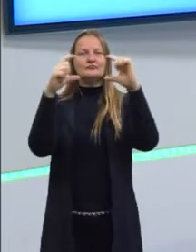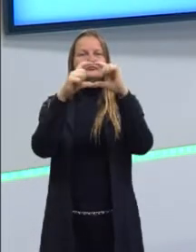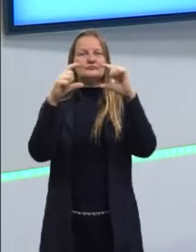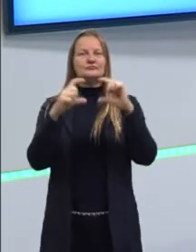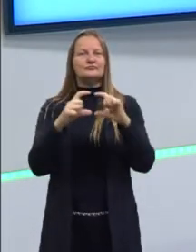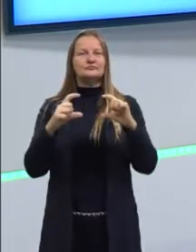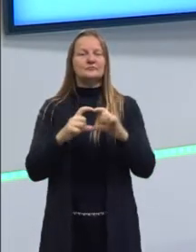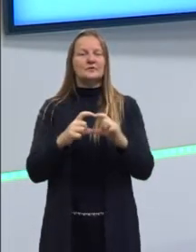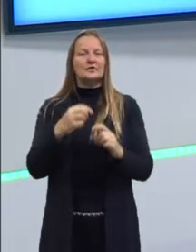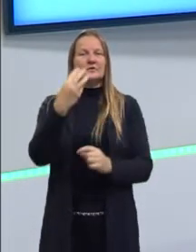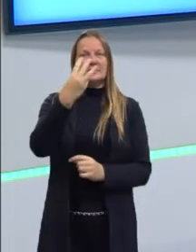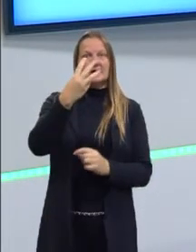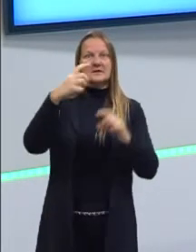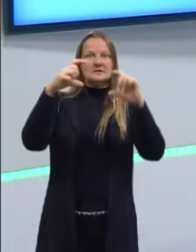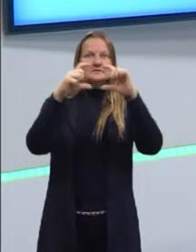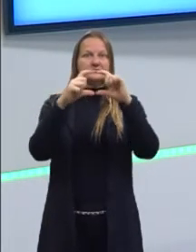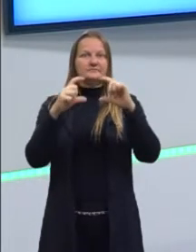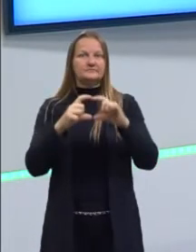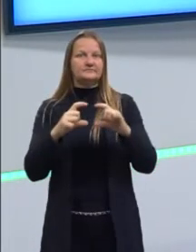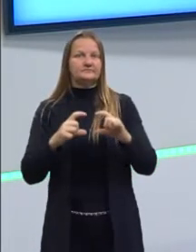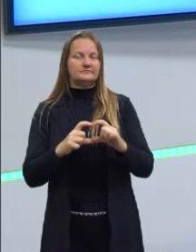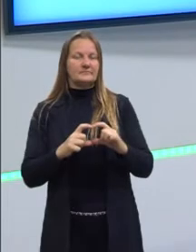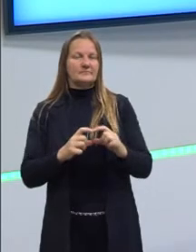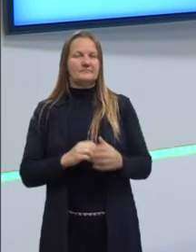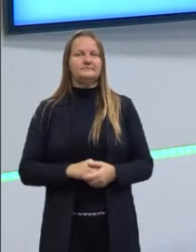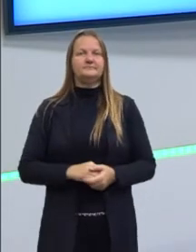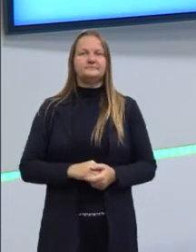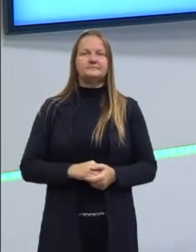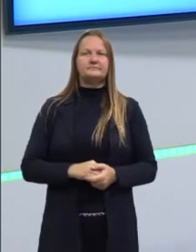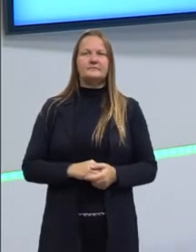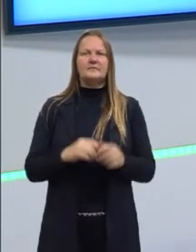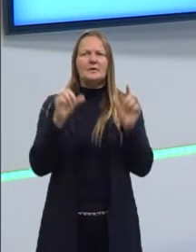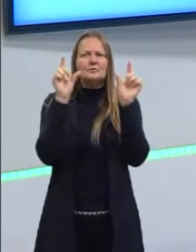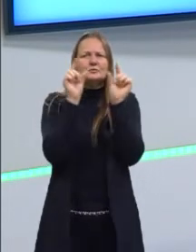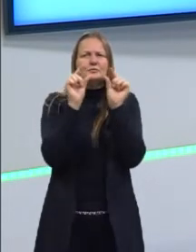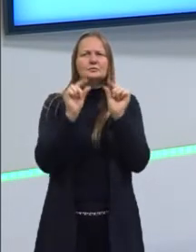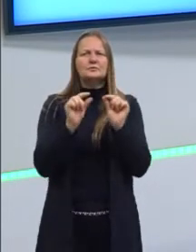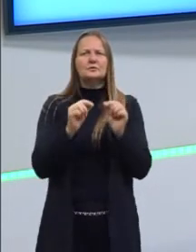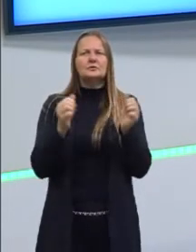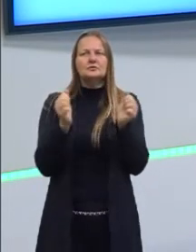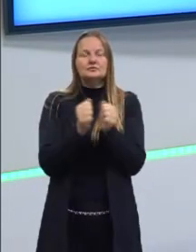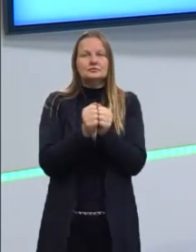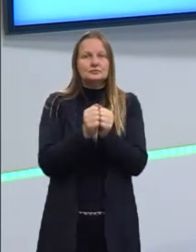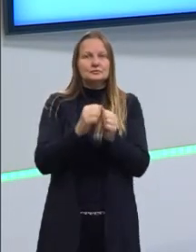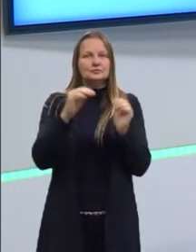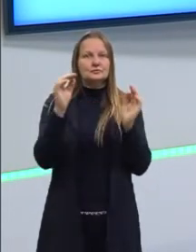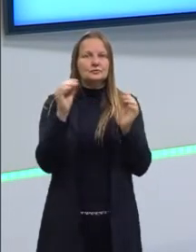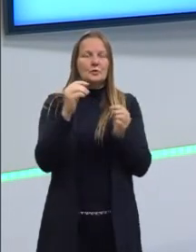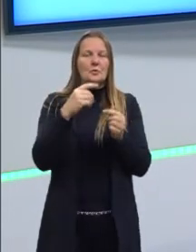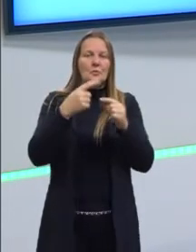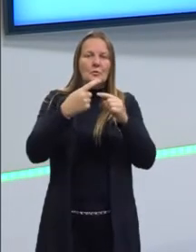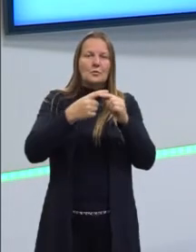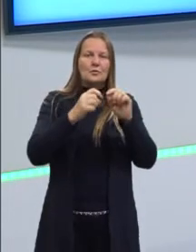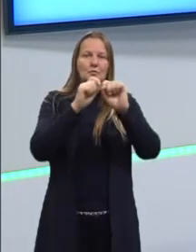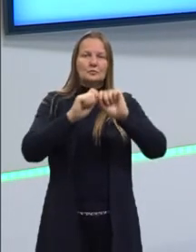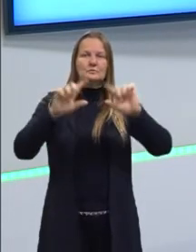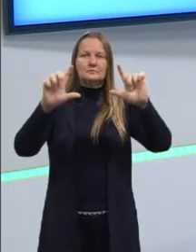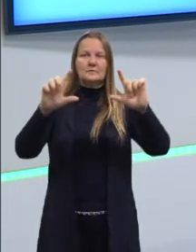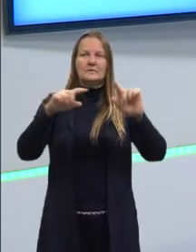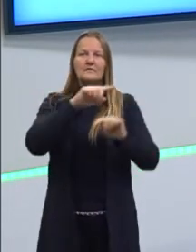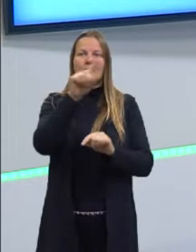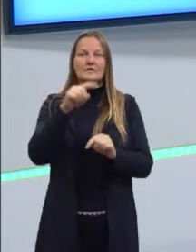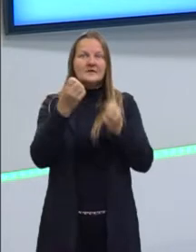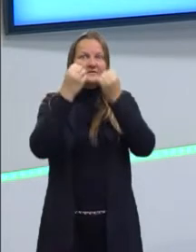de três grandes estrofes então eu achei melhor deixar a cada estrofe né junto ali no slide